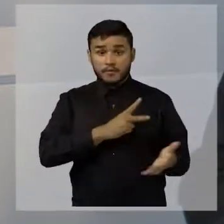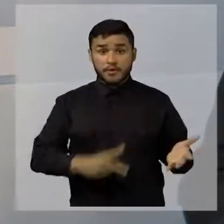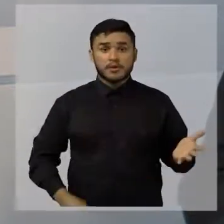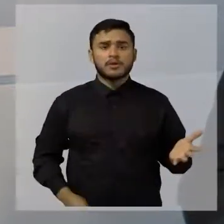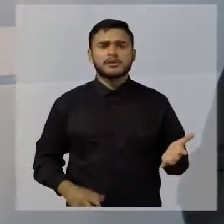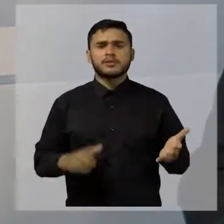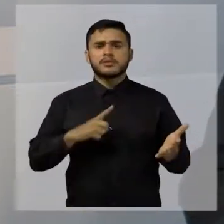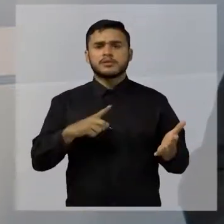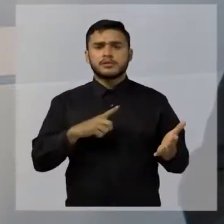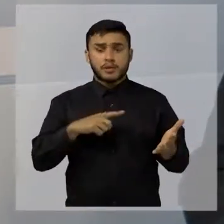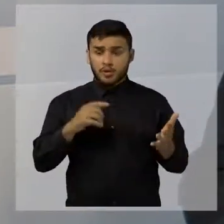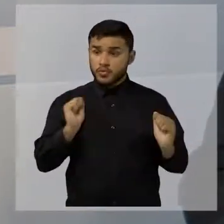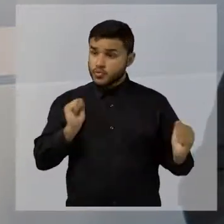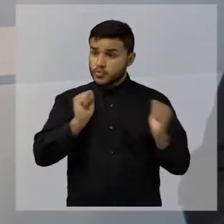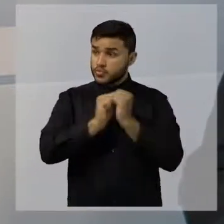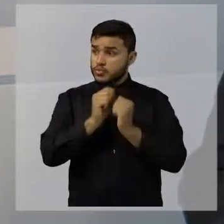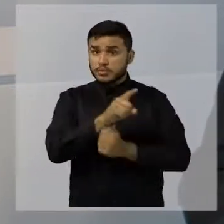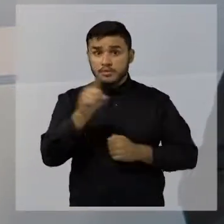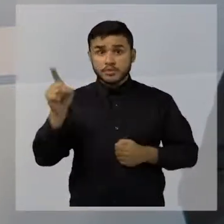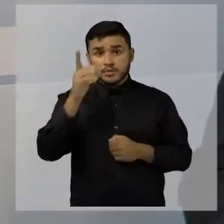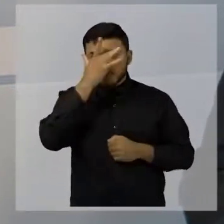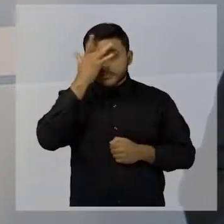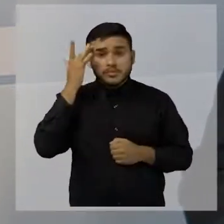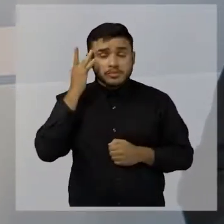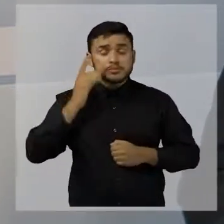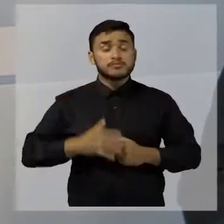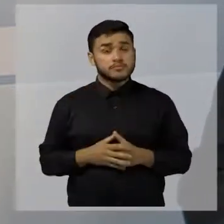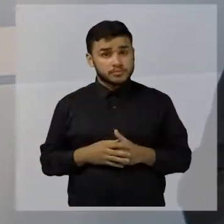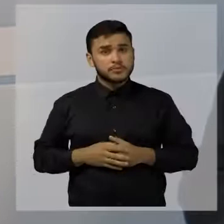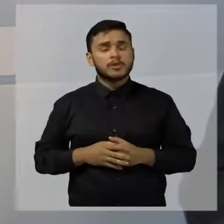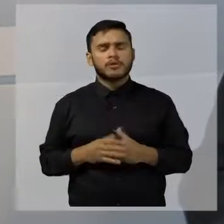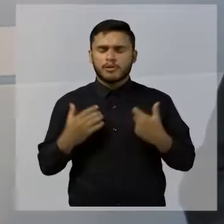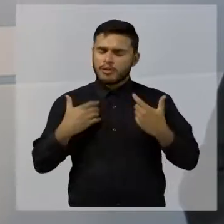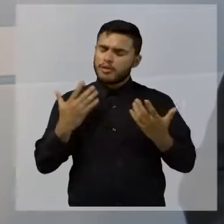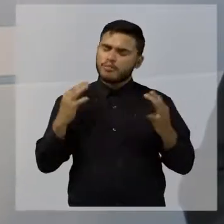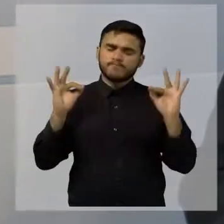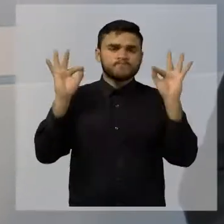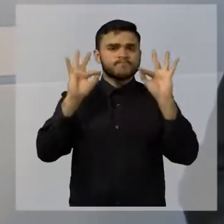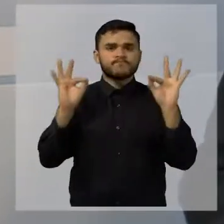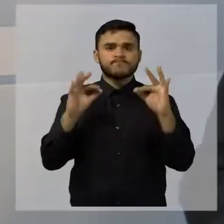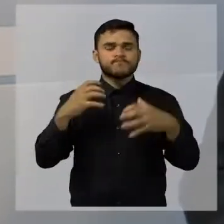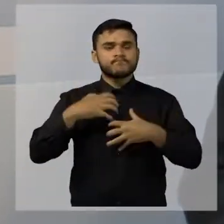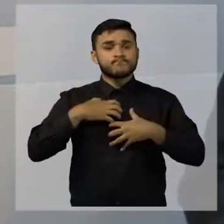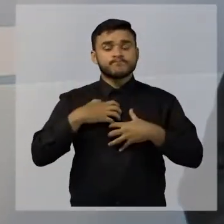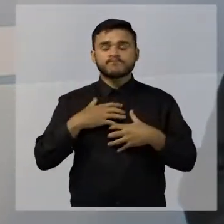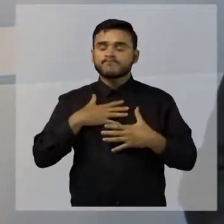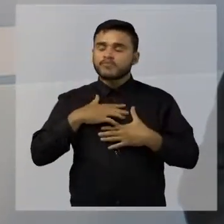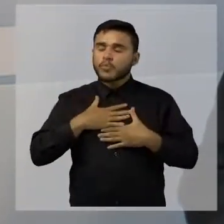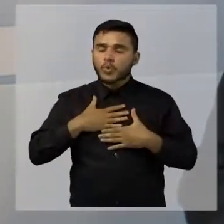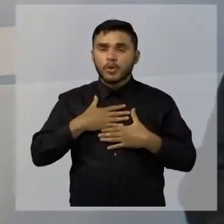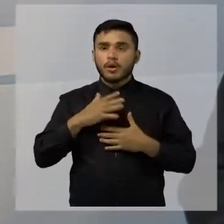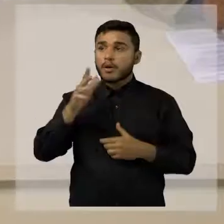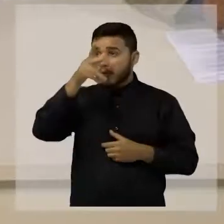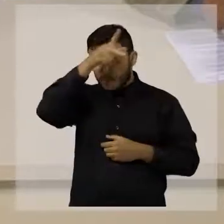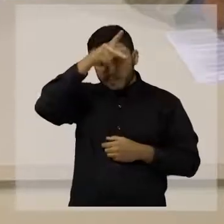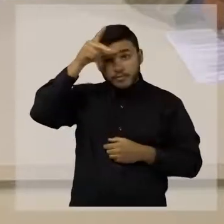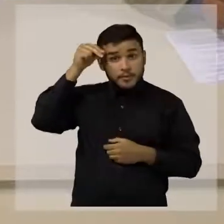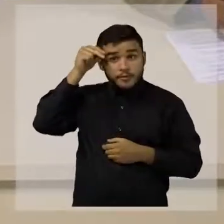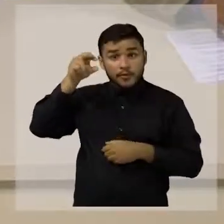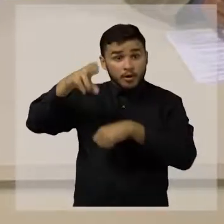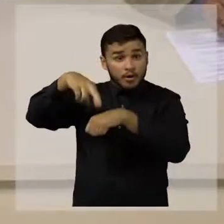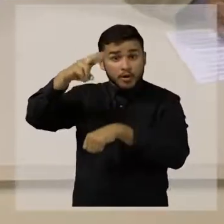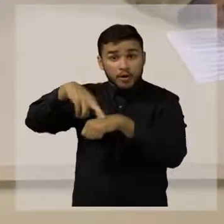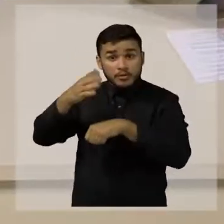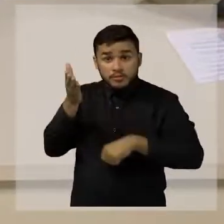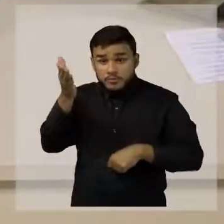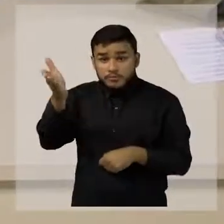é com a comunidade, né? Meu mandato pertence à comunidade. E eu estou muito feliz porque eu estou tendo a oportunidade de ter um prefeito, o prefeito Roberto Cláudio.